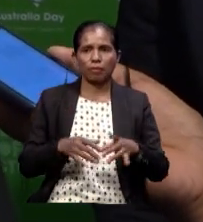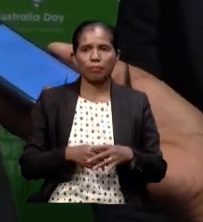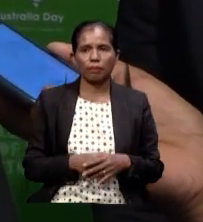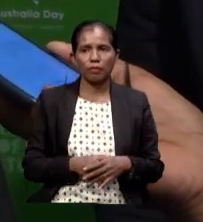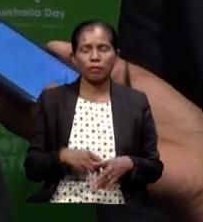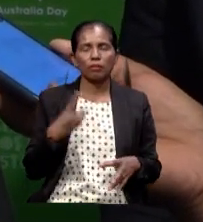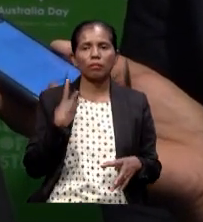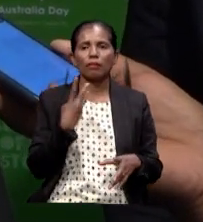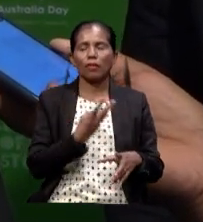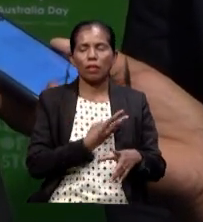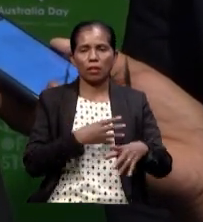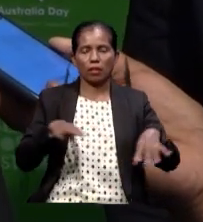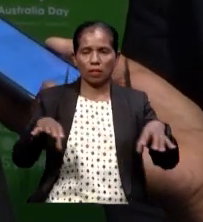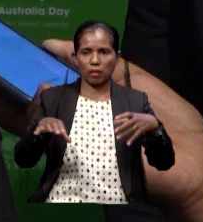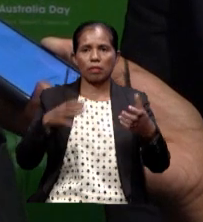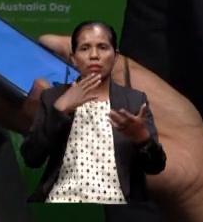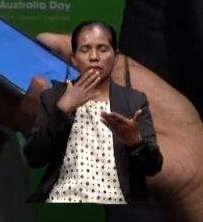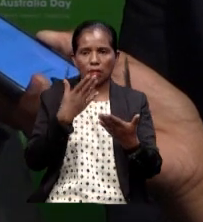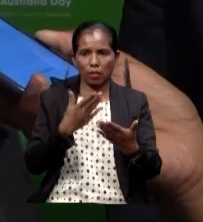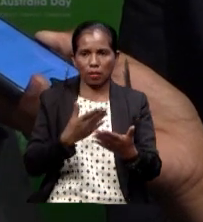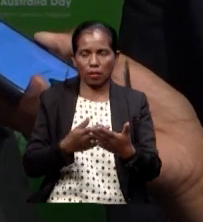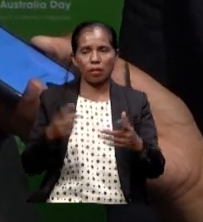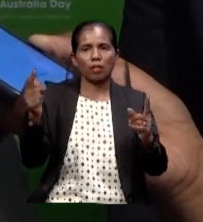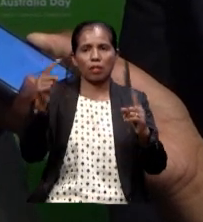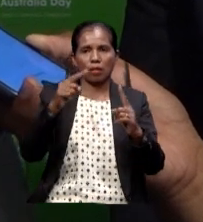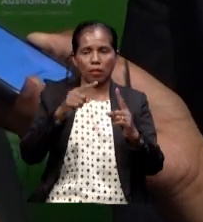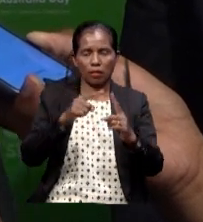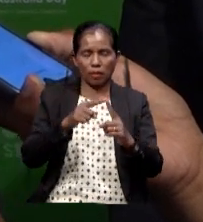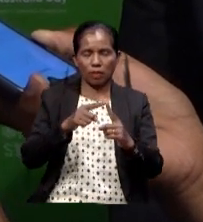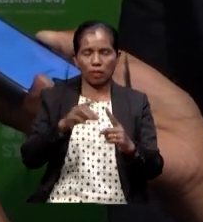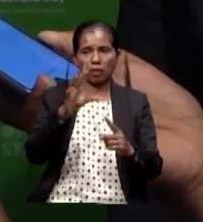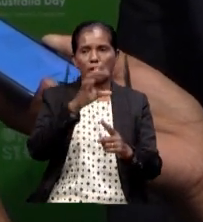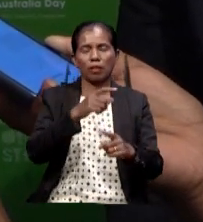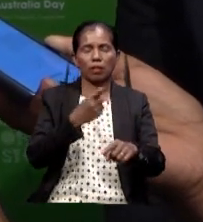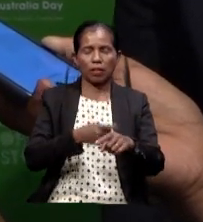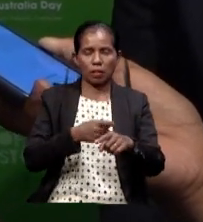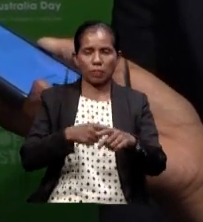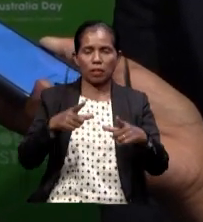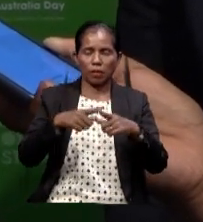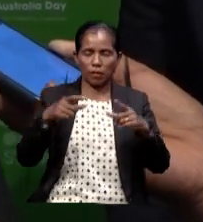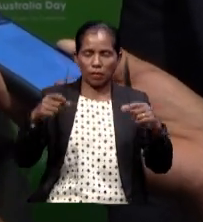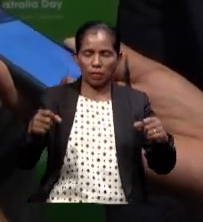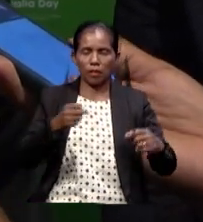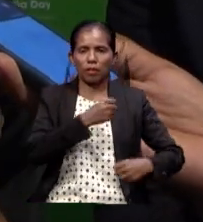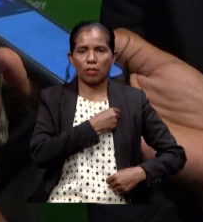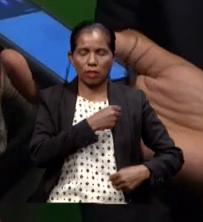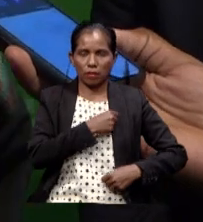E tenia relação bato Segunda Guerra, tempo japonês, quando militar